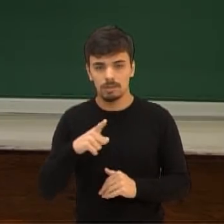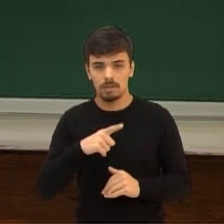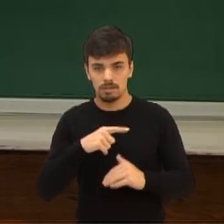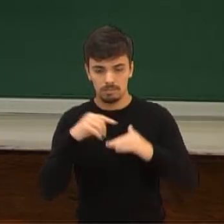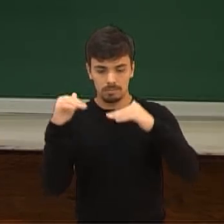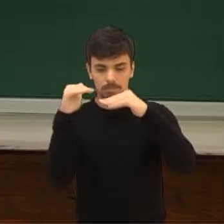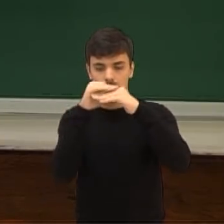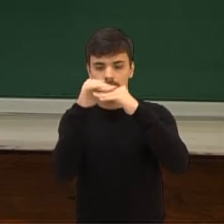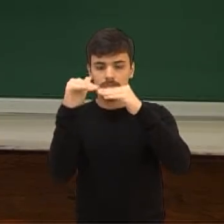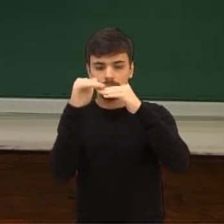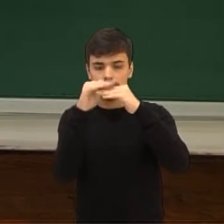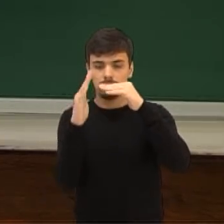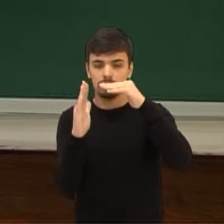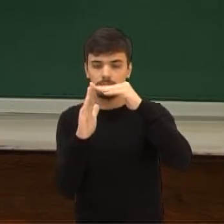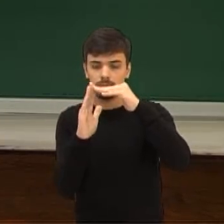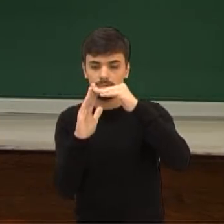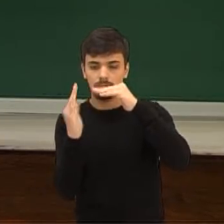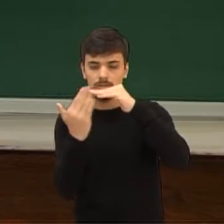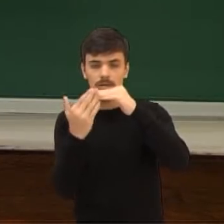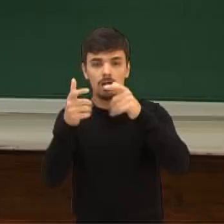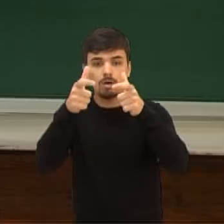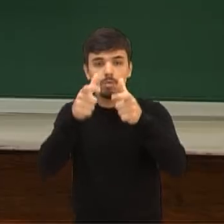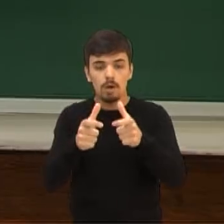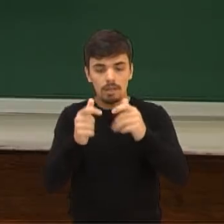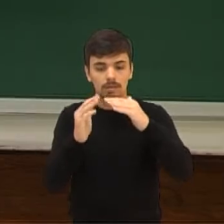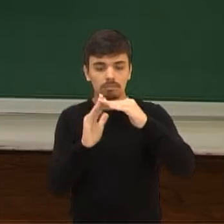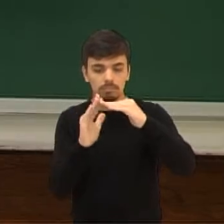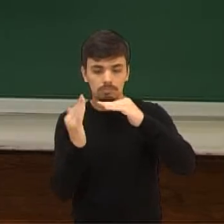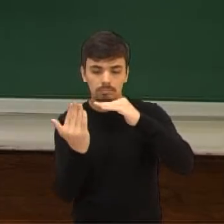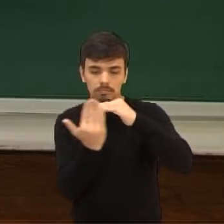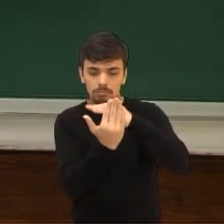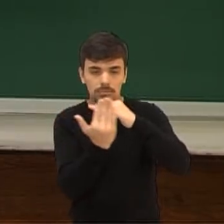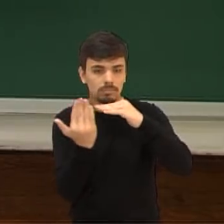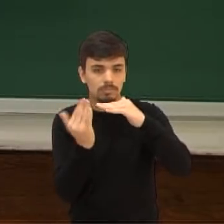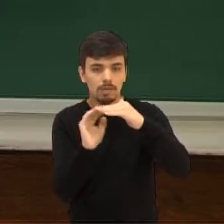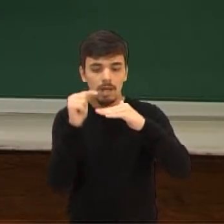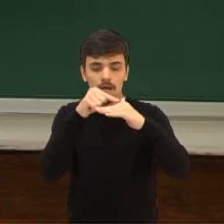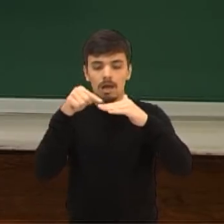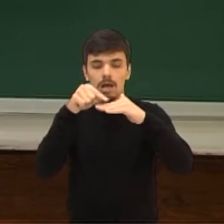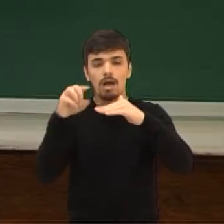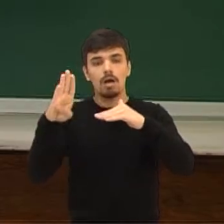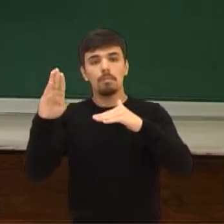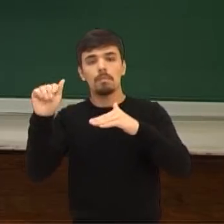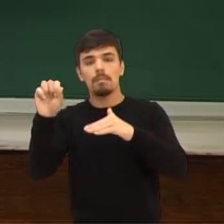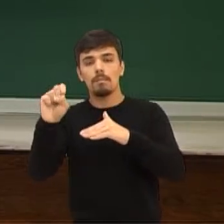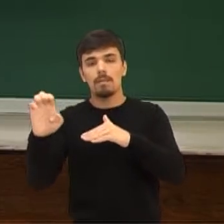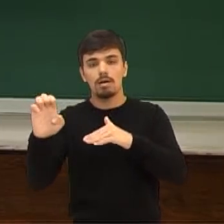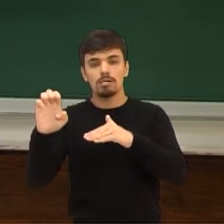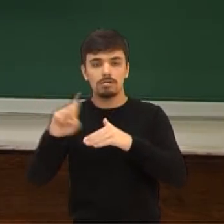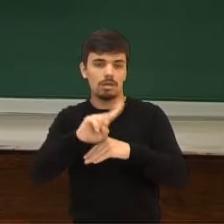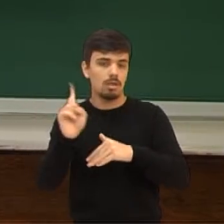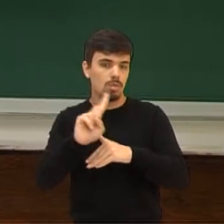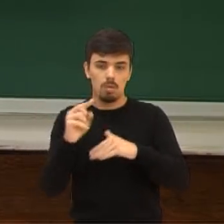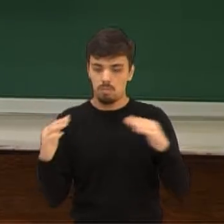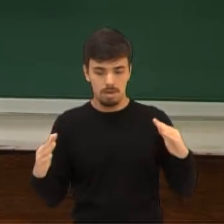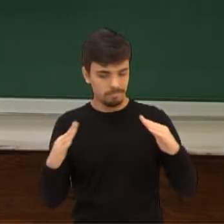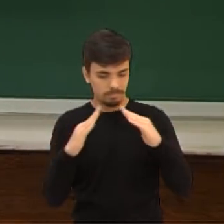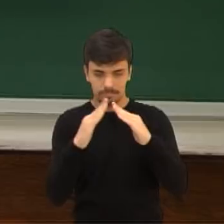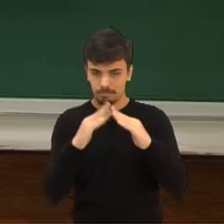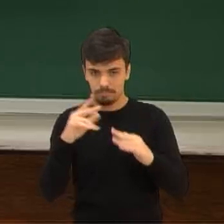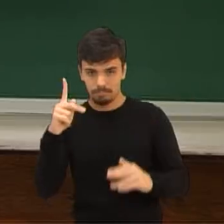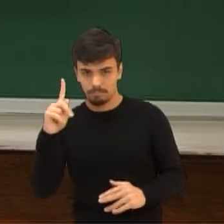aqui, ó, neste quadrado aqui em cima, que é uma base. Isto daqui não é uma